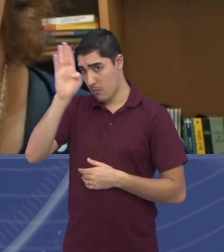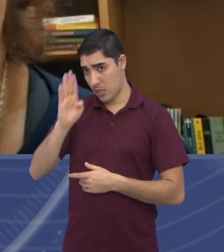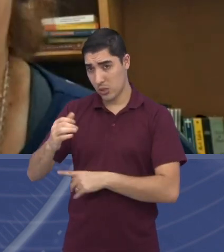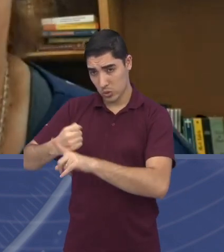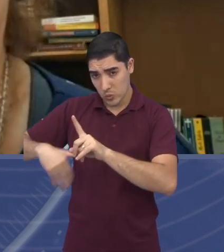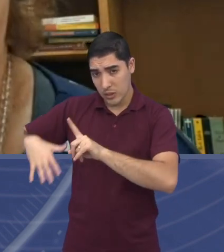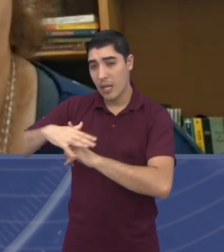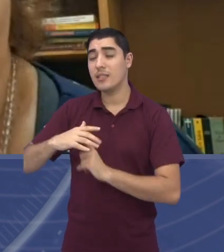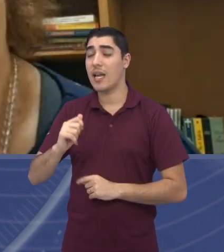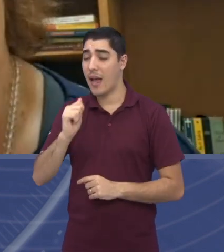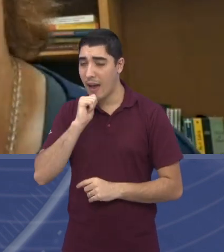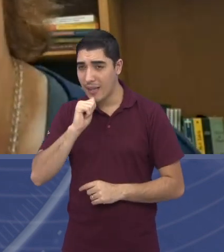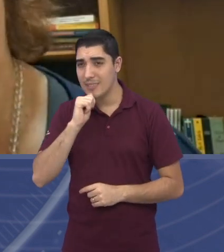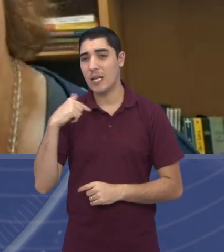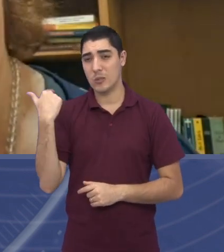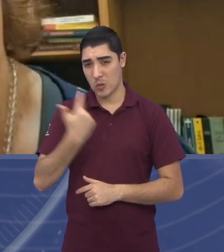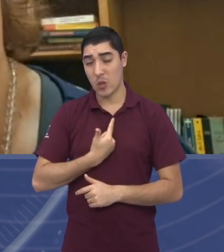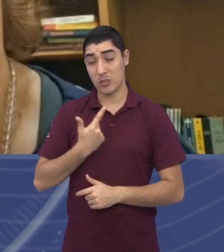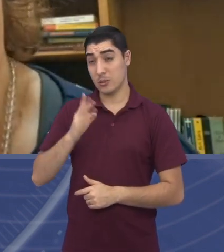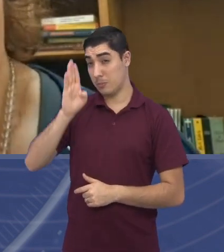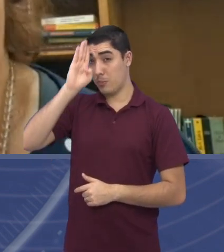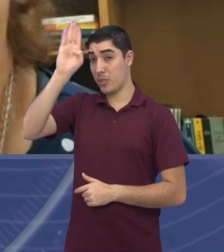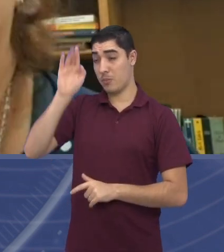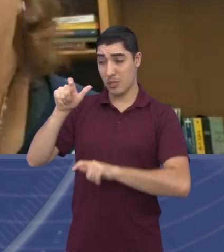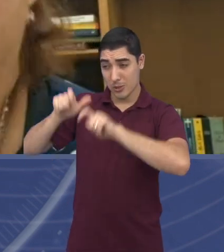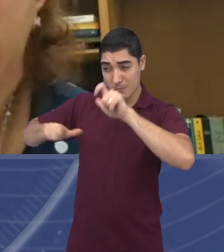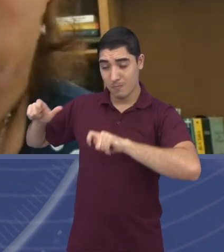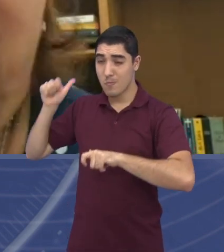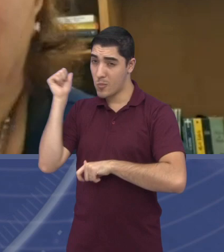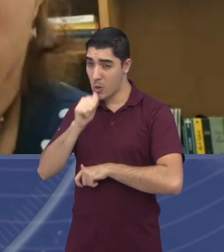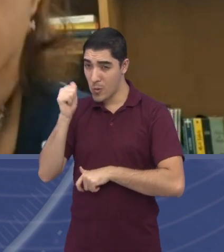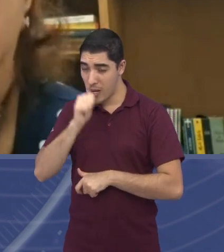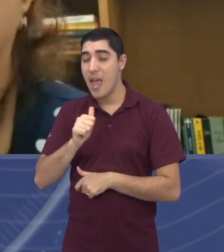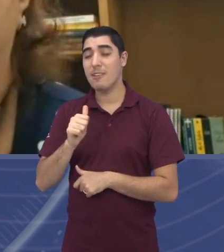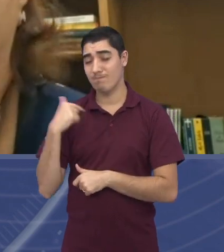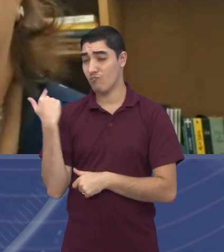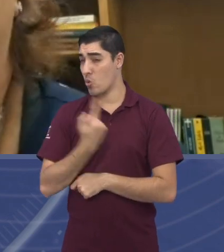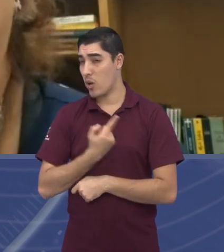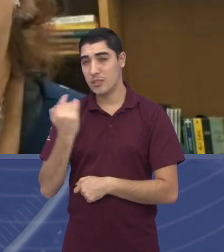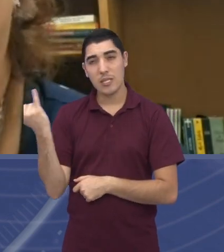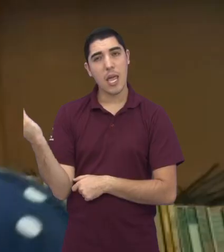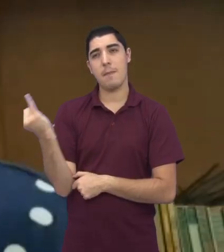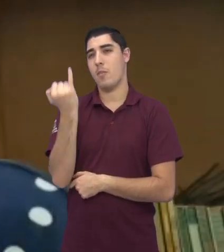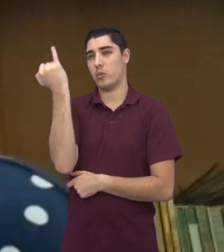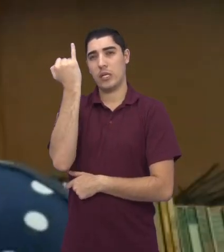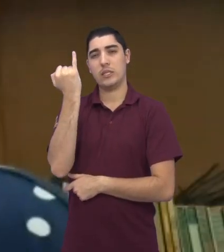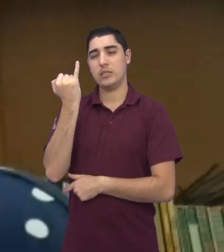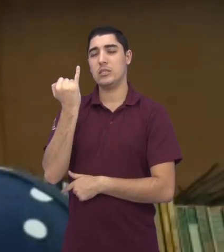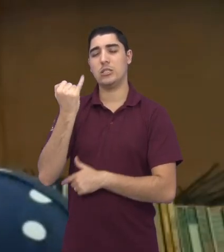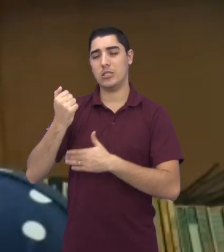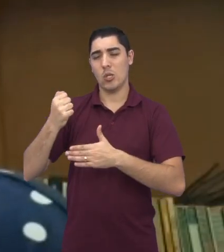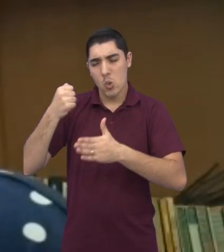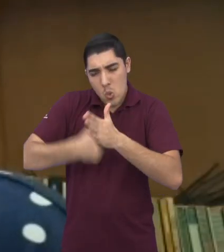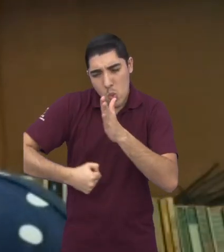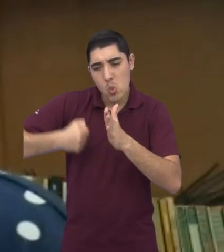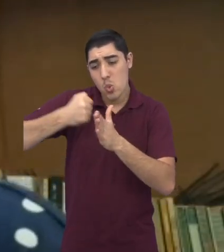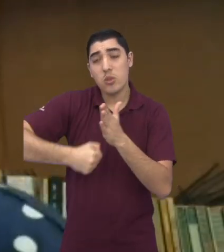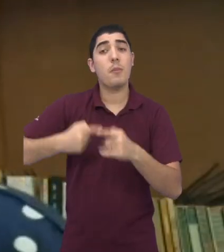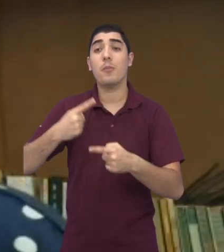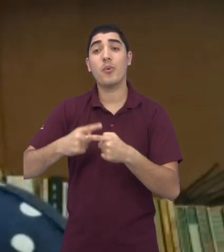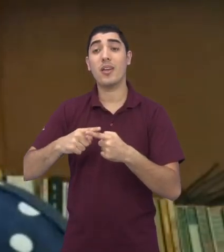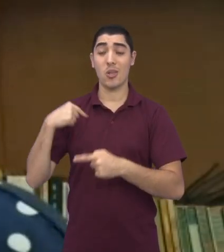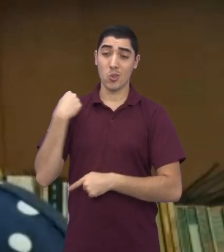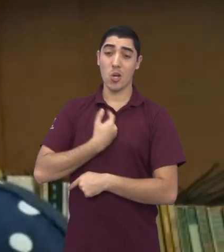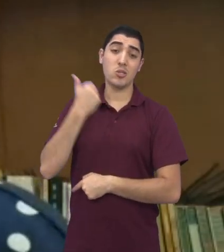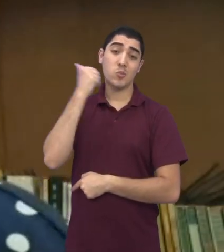nós enfrentamos isso, nós mulheres temos um papel importantíssimo para combater, porque nós somos as cuidadoras, somos nós